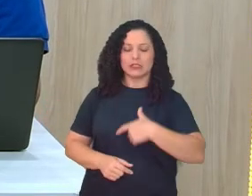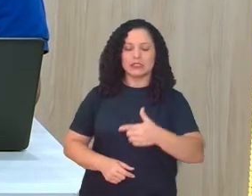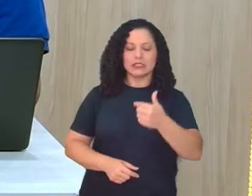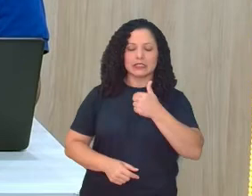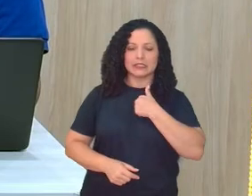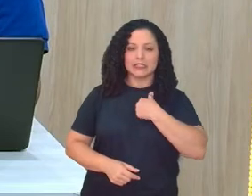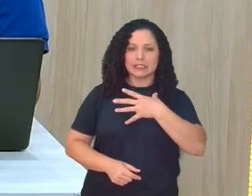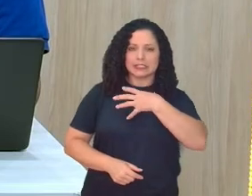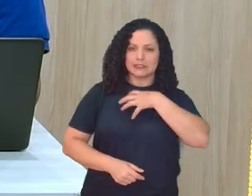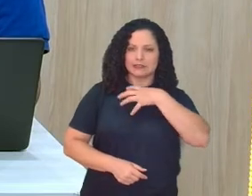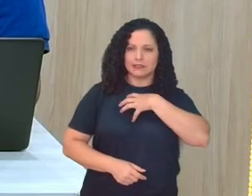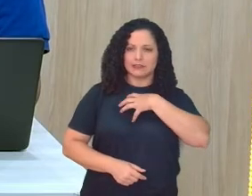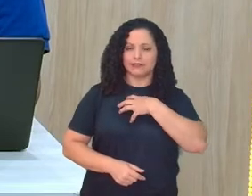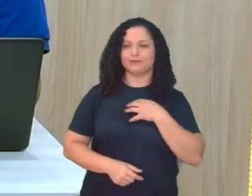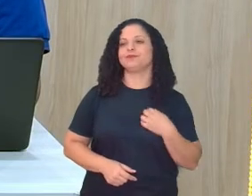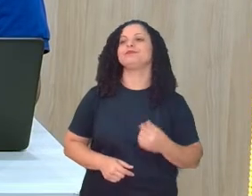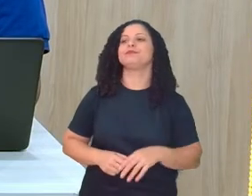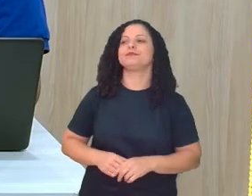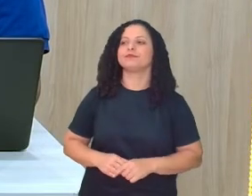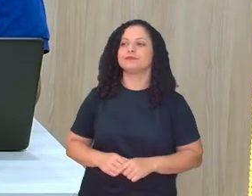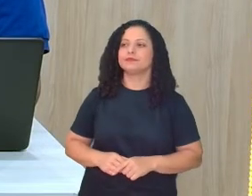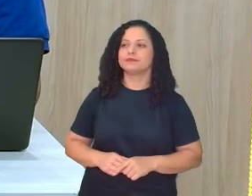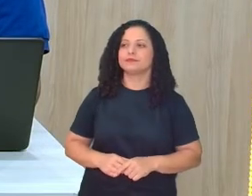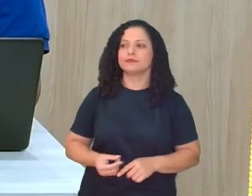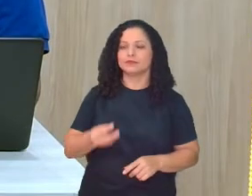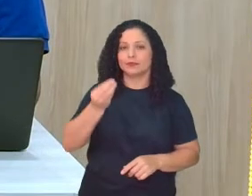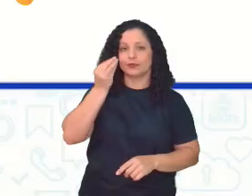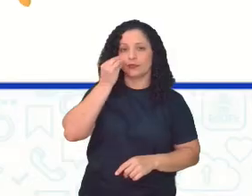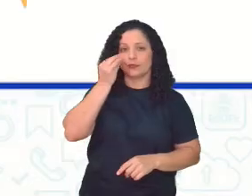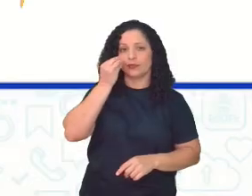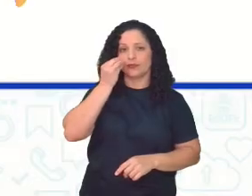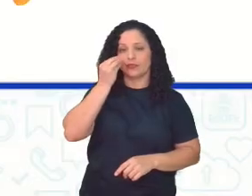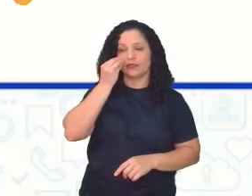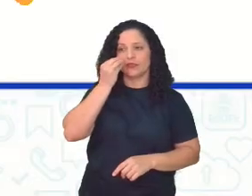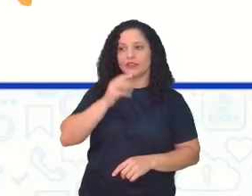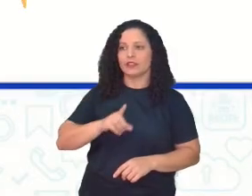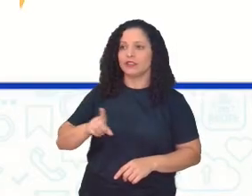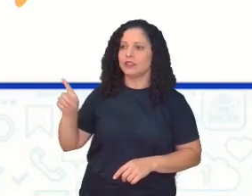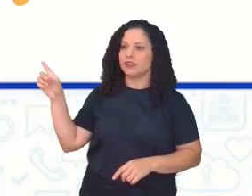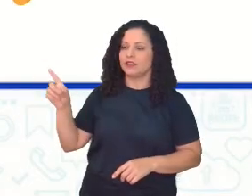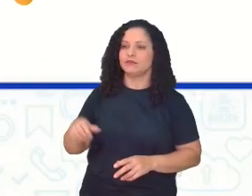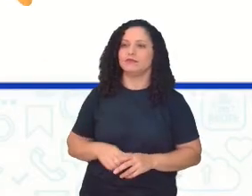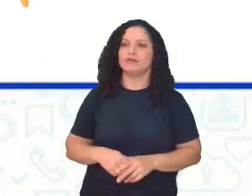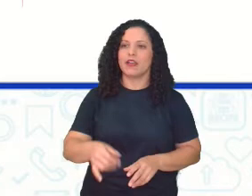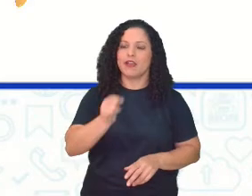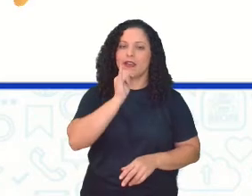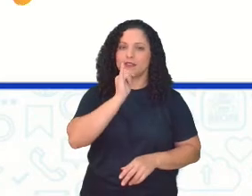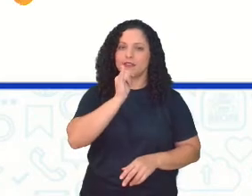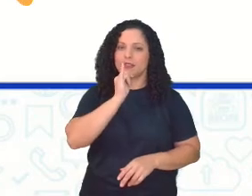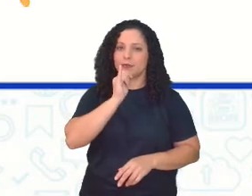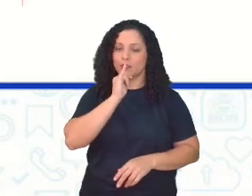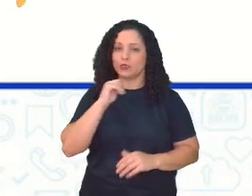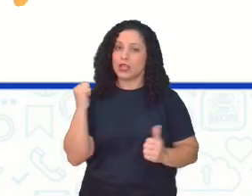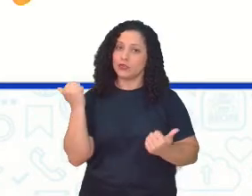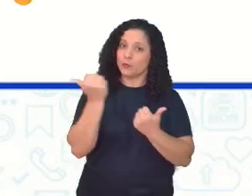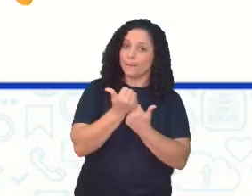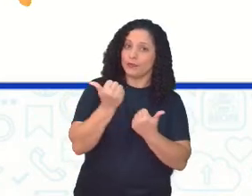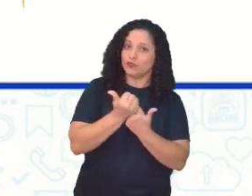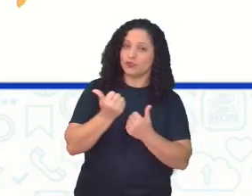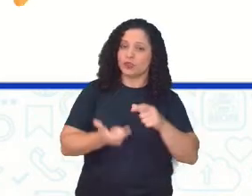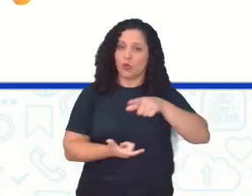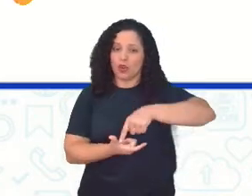ok? Então, observem o exemplo. Agora, de substituição lexical, né? Consiste